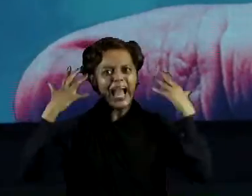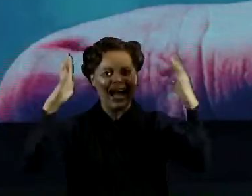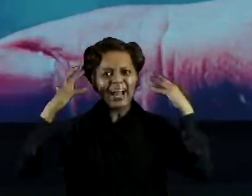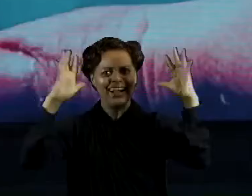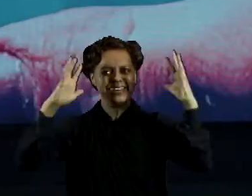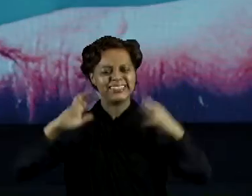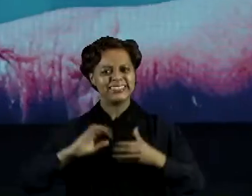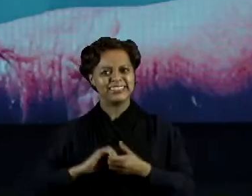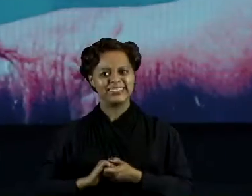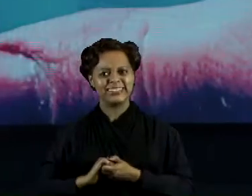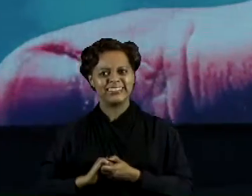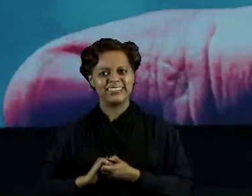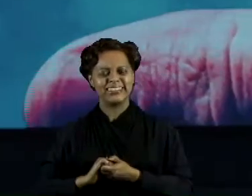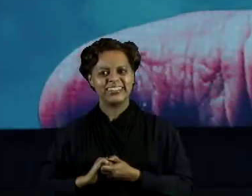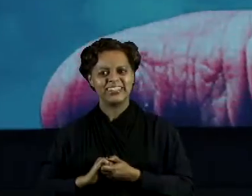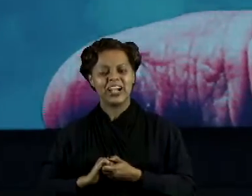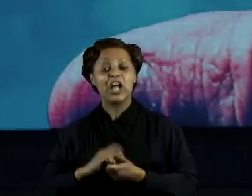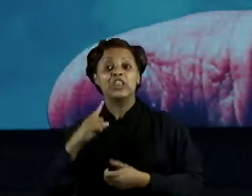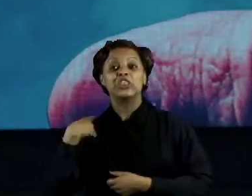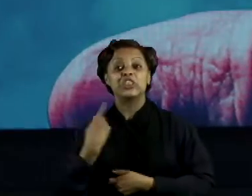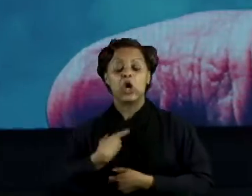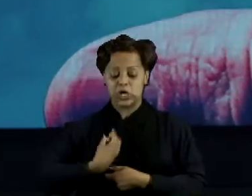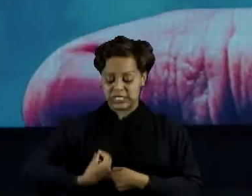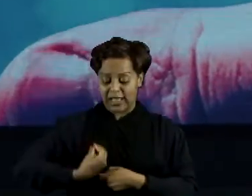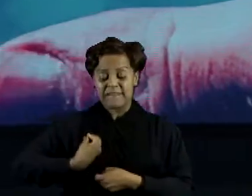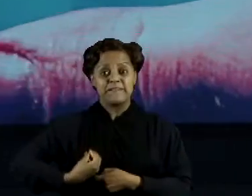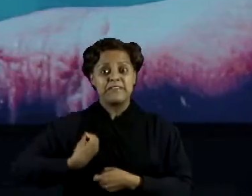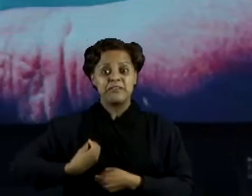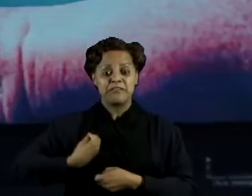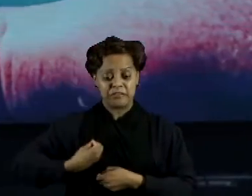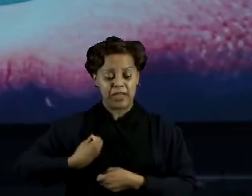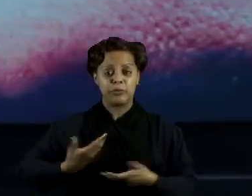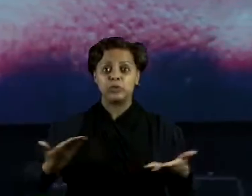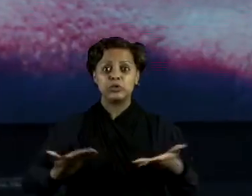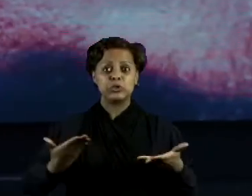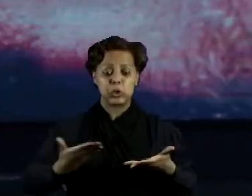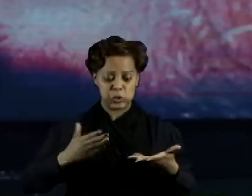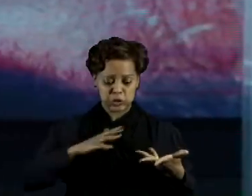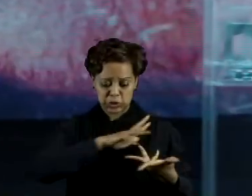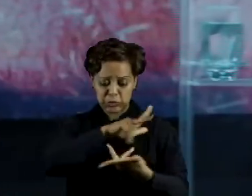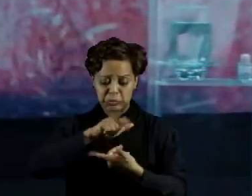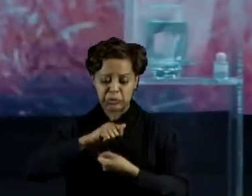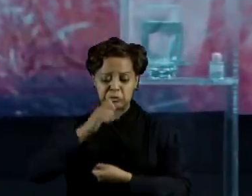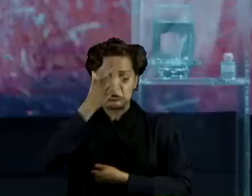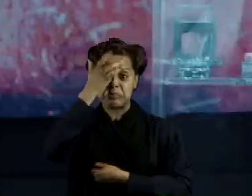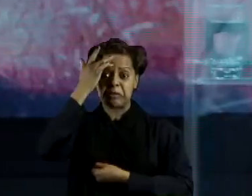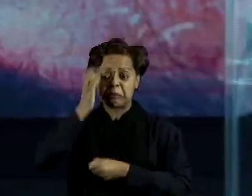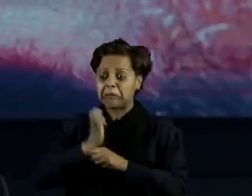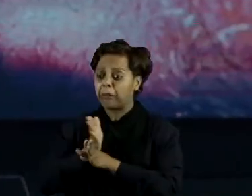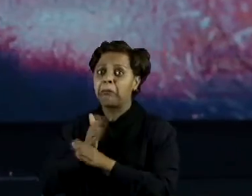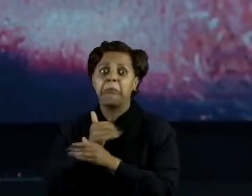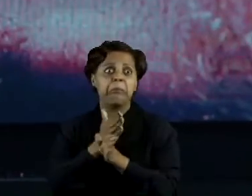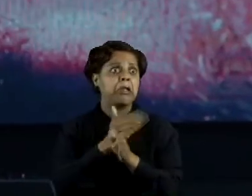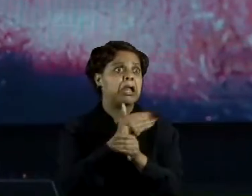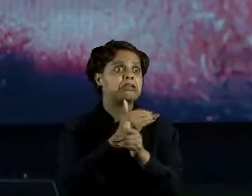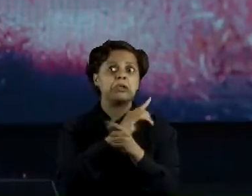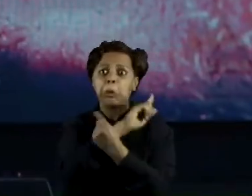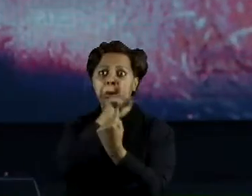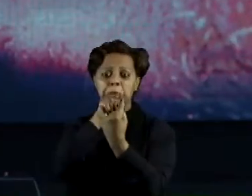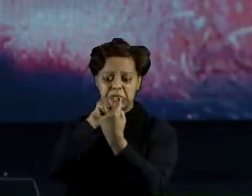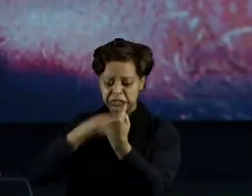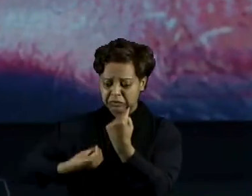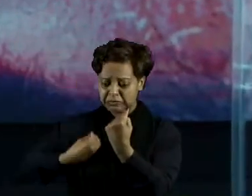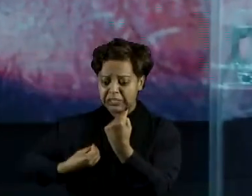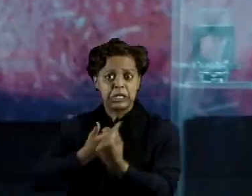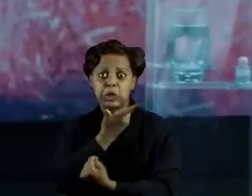É ir até o fim. E nós vivemos num mundo de pessoas sem respostas e muitas perguntas. Existem